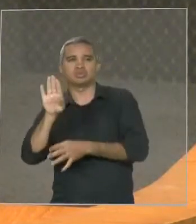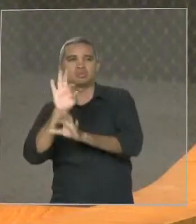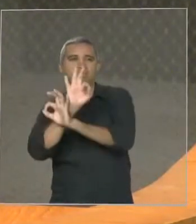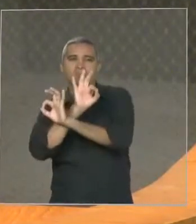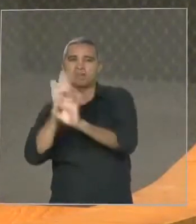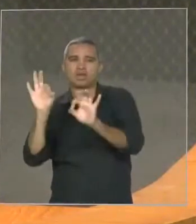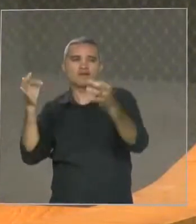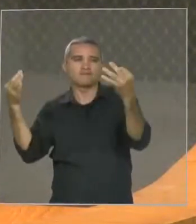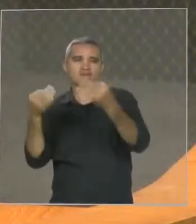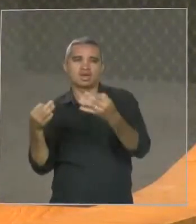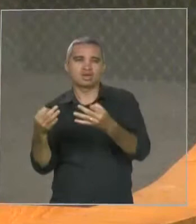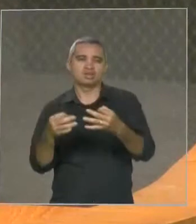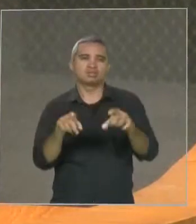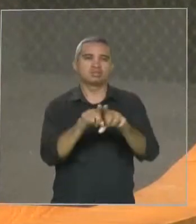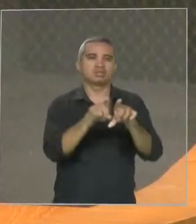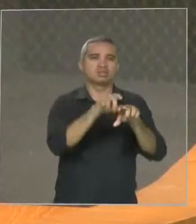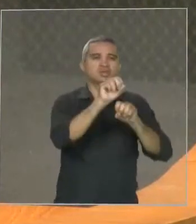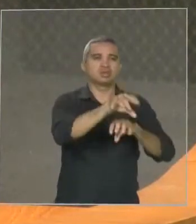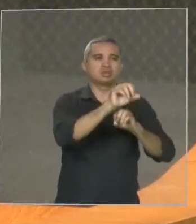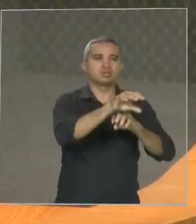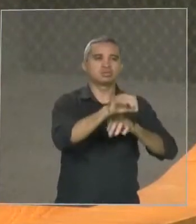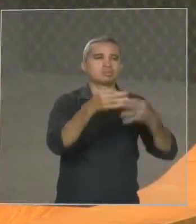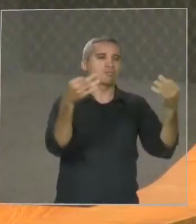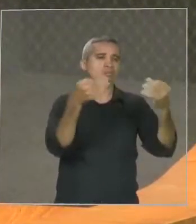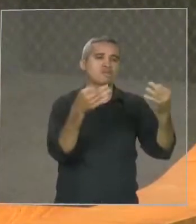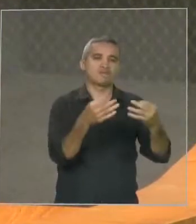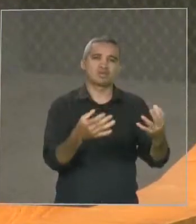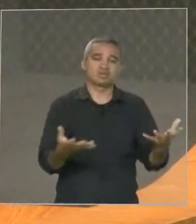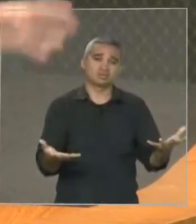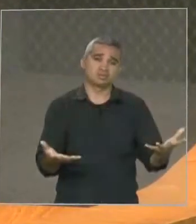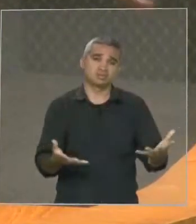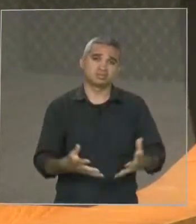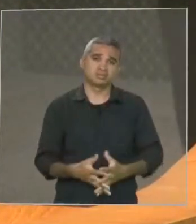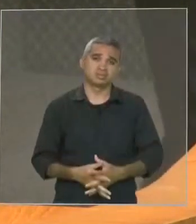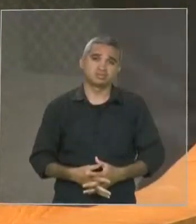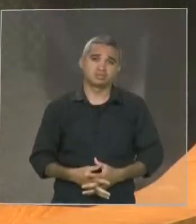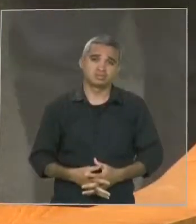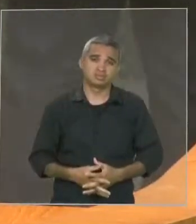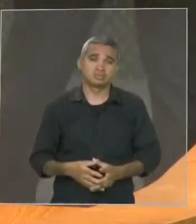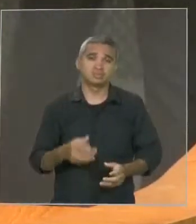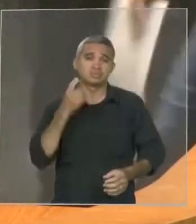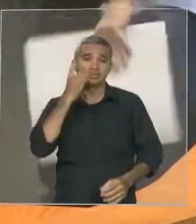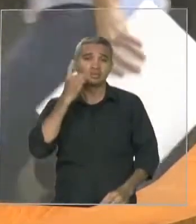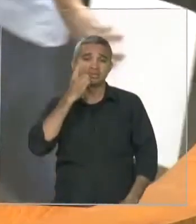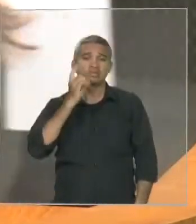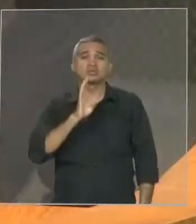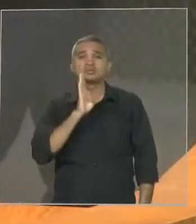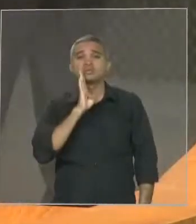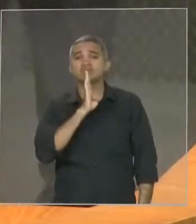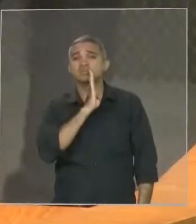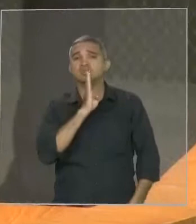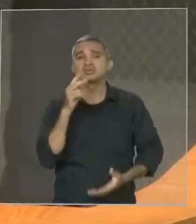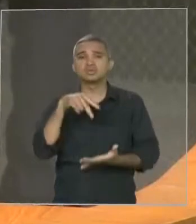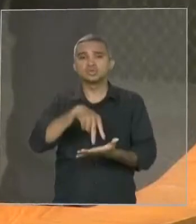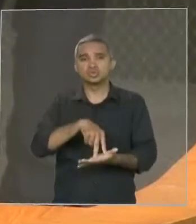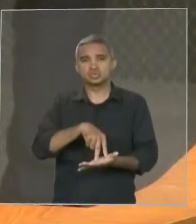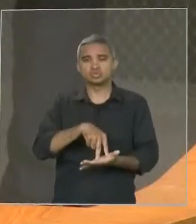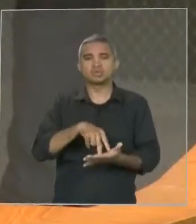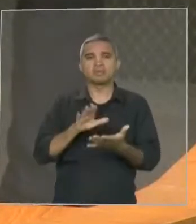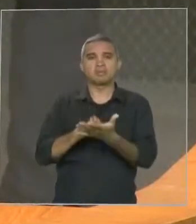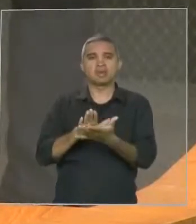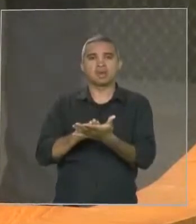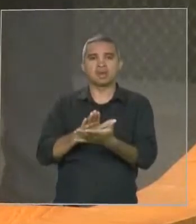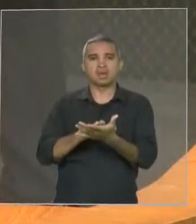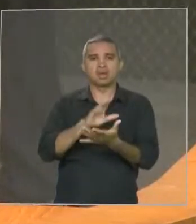subiu nessa tribuna para falar, para parabenizar sobre o hospital de trauma inaugurado